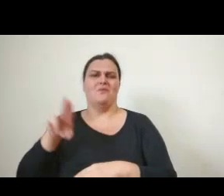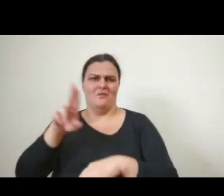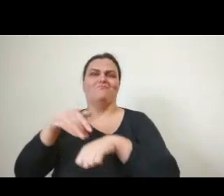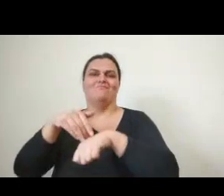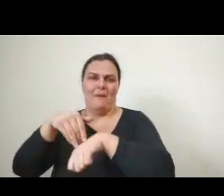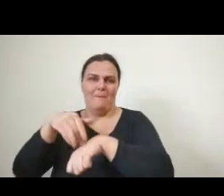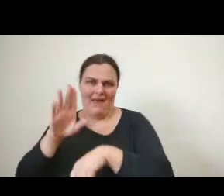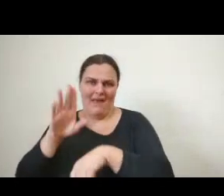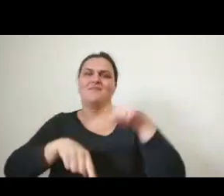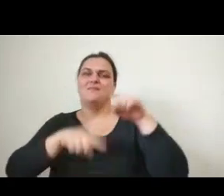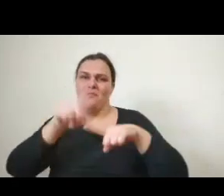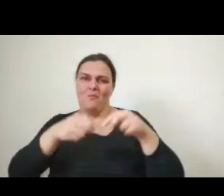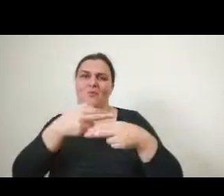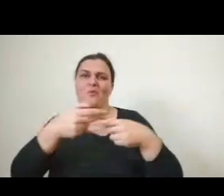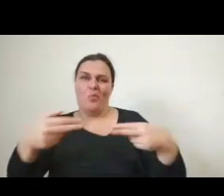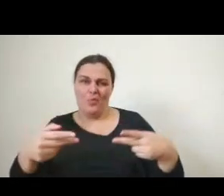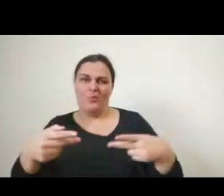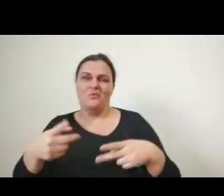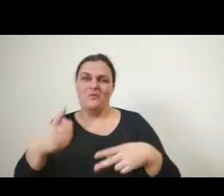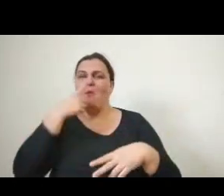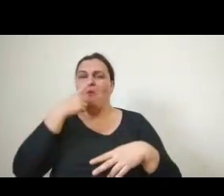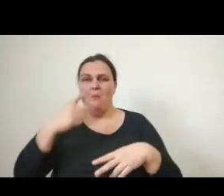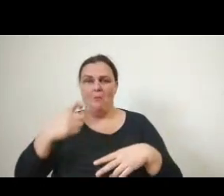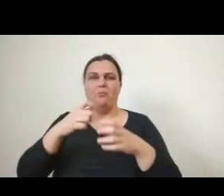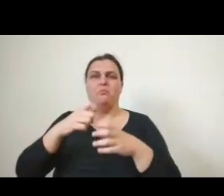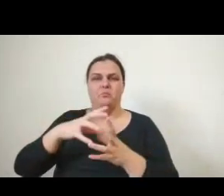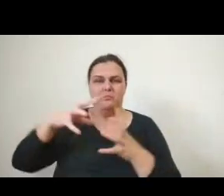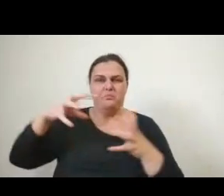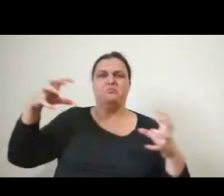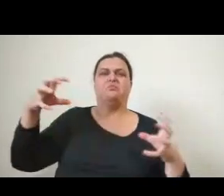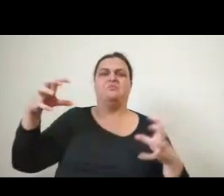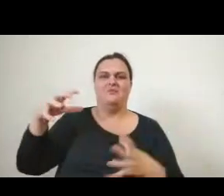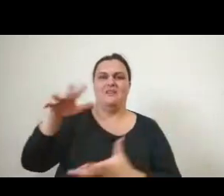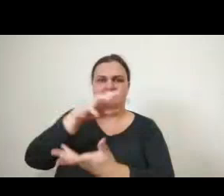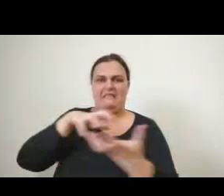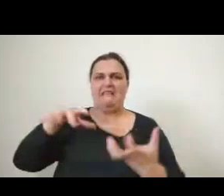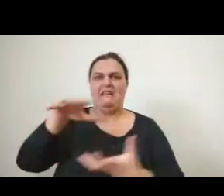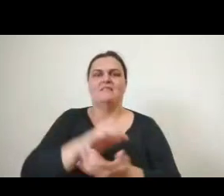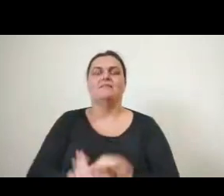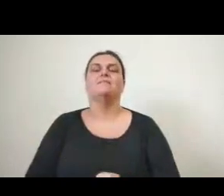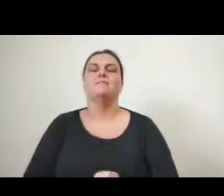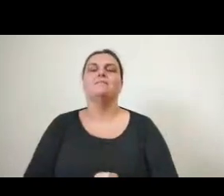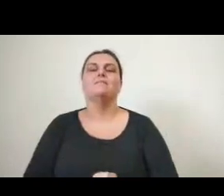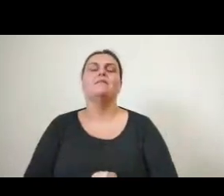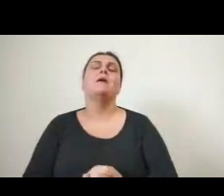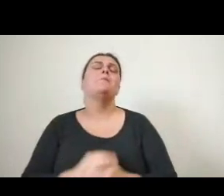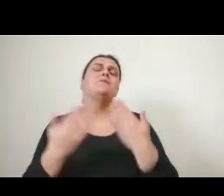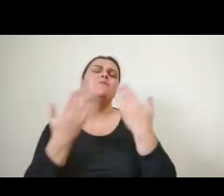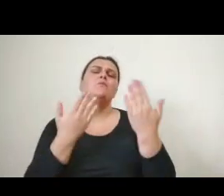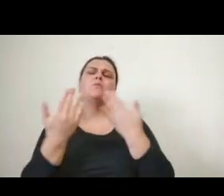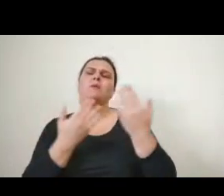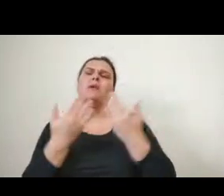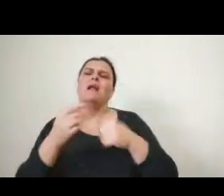Em termos de países, né, quais são os países que mais emitem gases do efeito estufa?